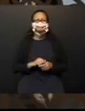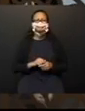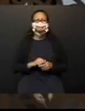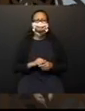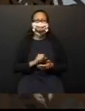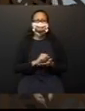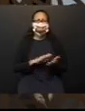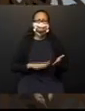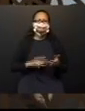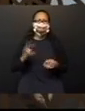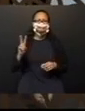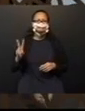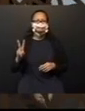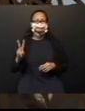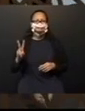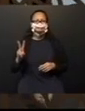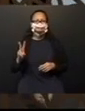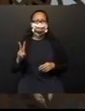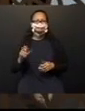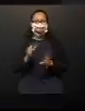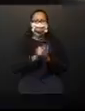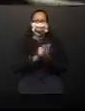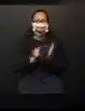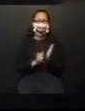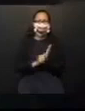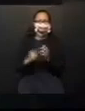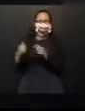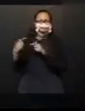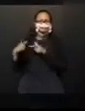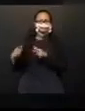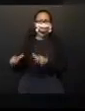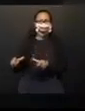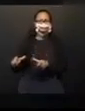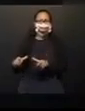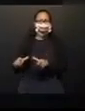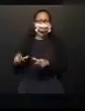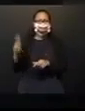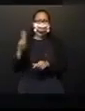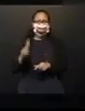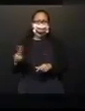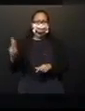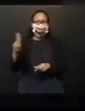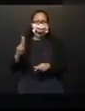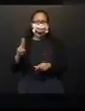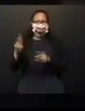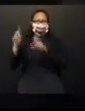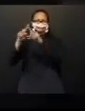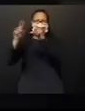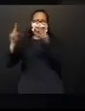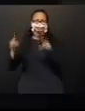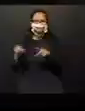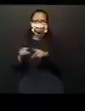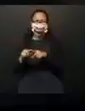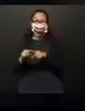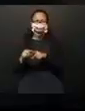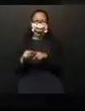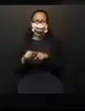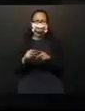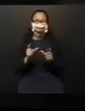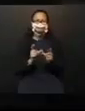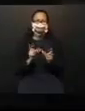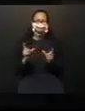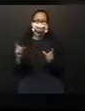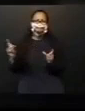o algoritmo convencional usando o quadro de ordens, que todo mundo conhece o quadro de ordens, né? Tem